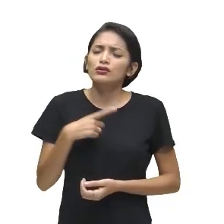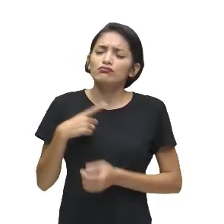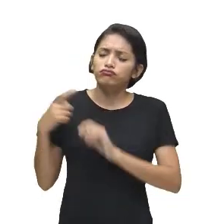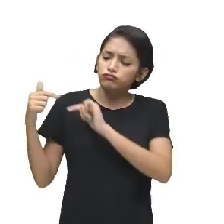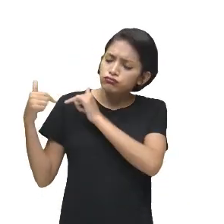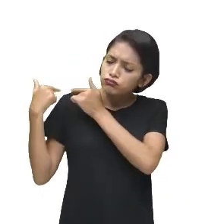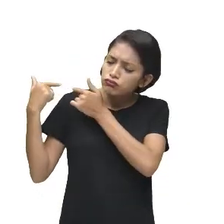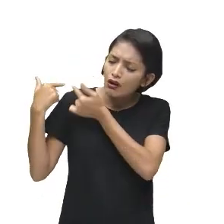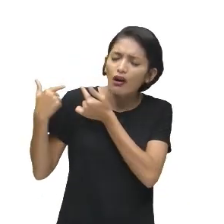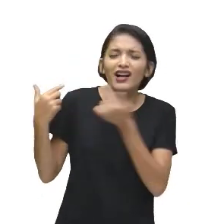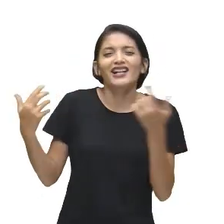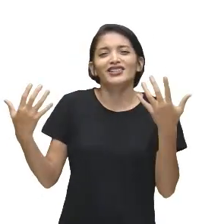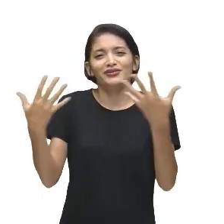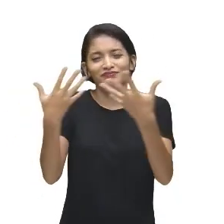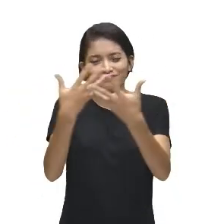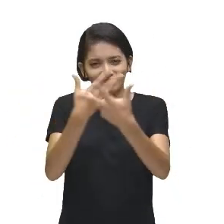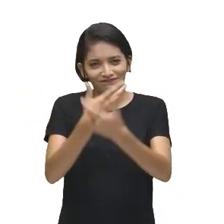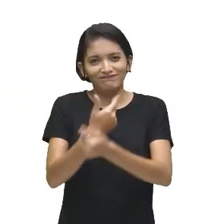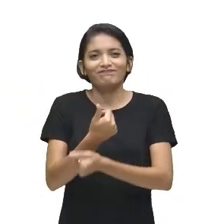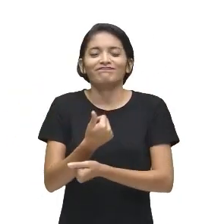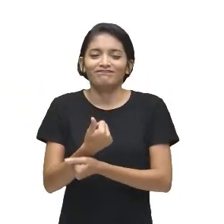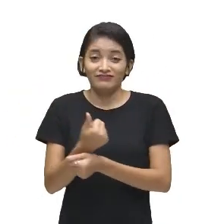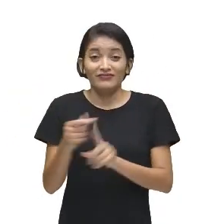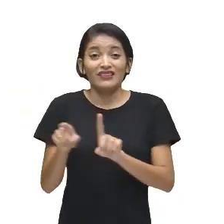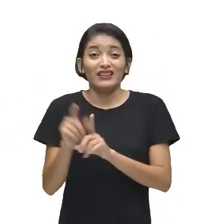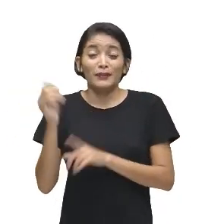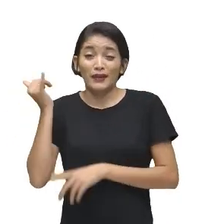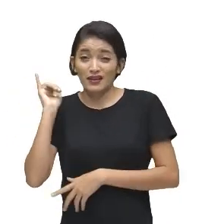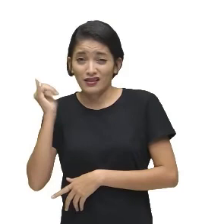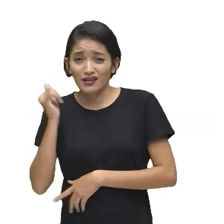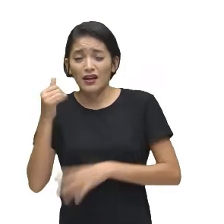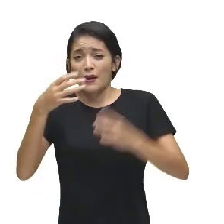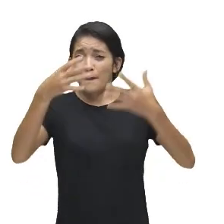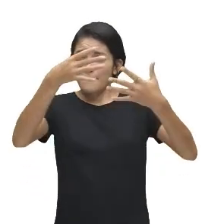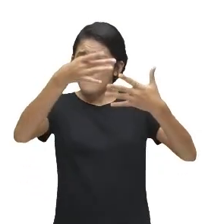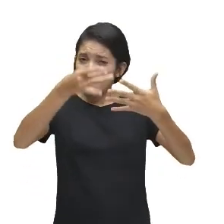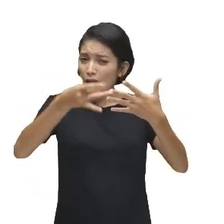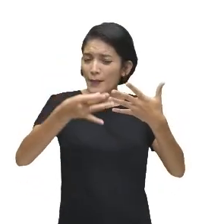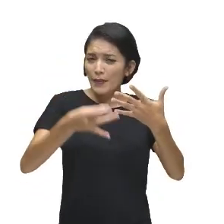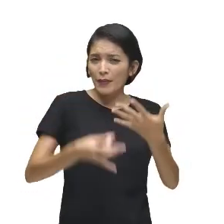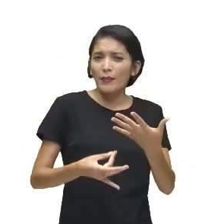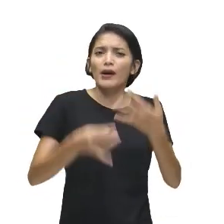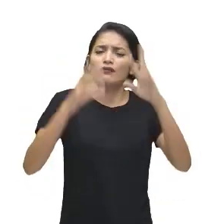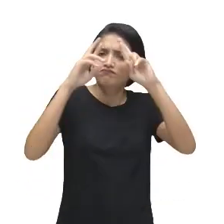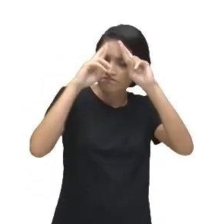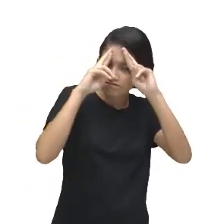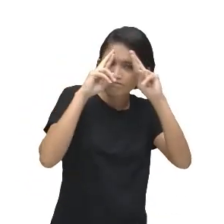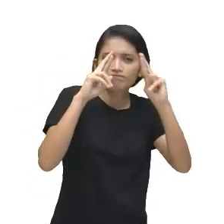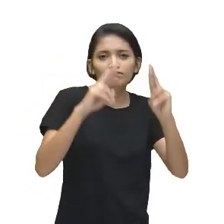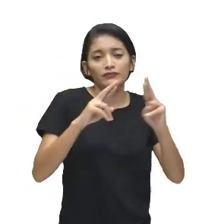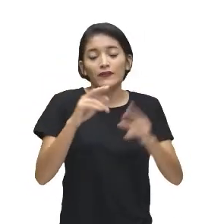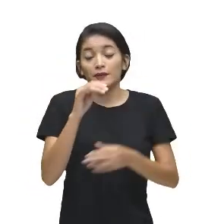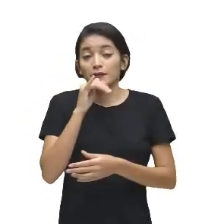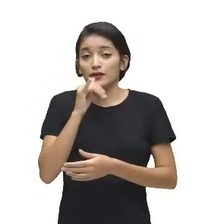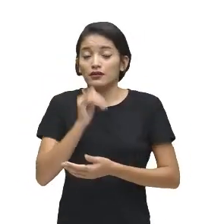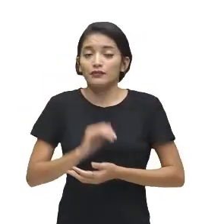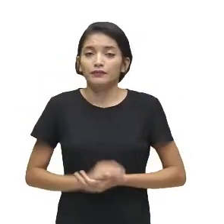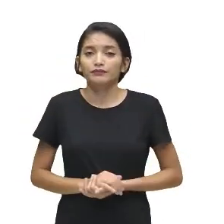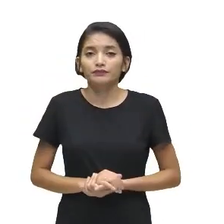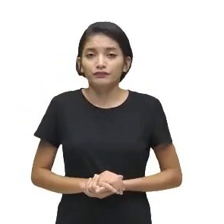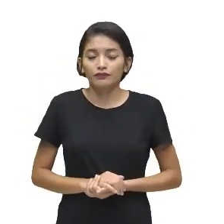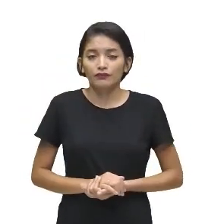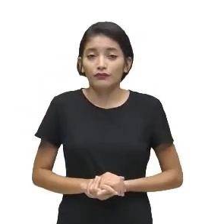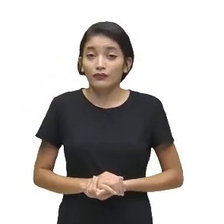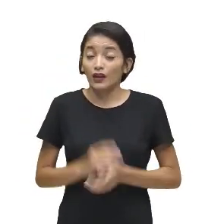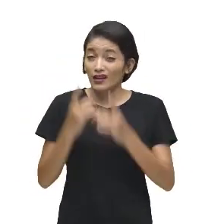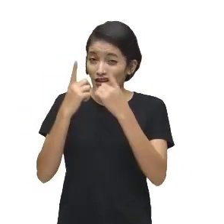né? E de narrativas, de detalhes, de respeito. Por exemplo, uma coisa que é